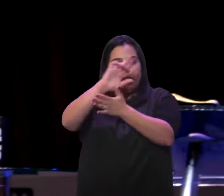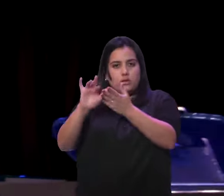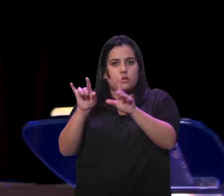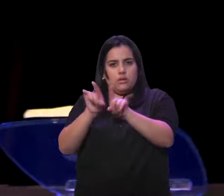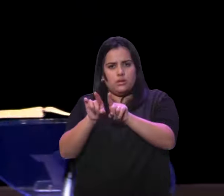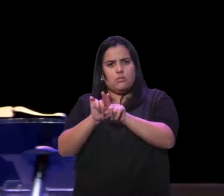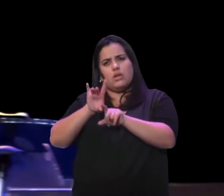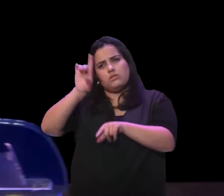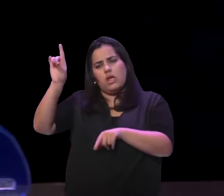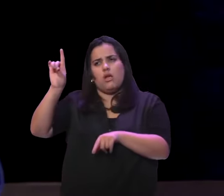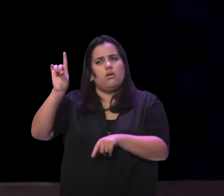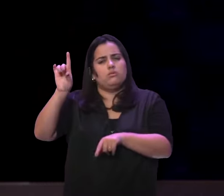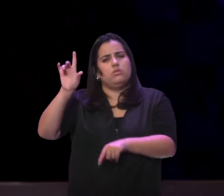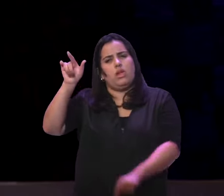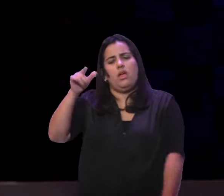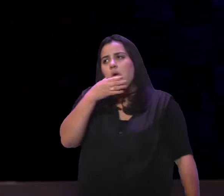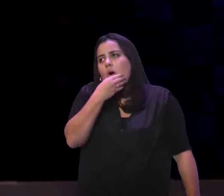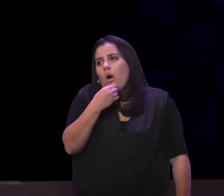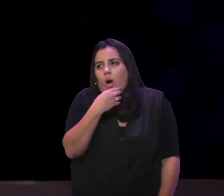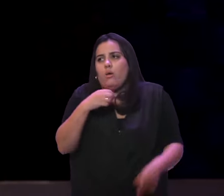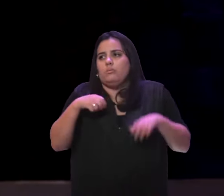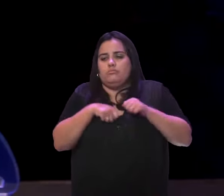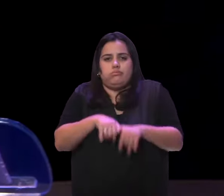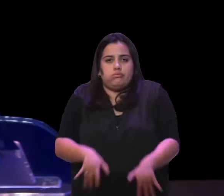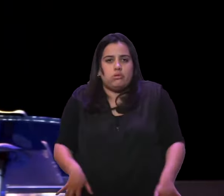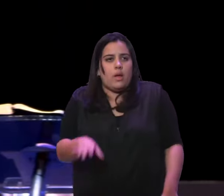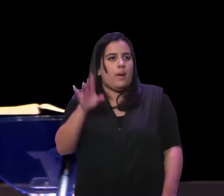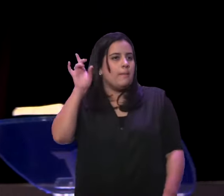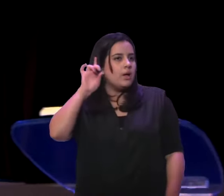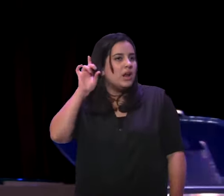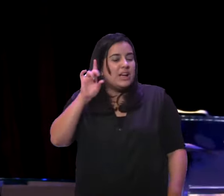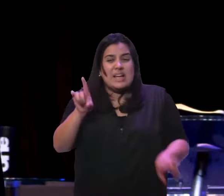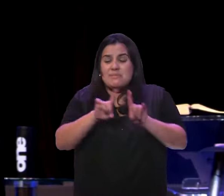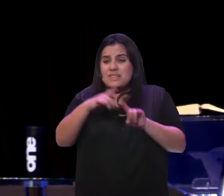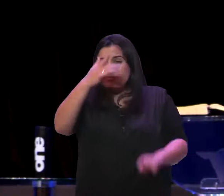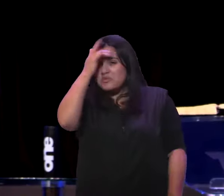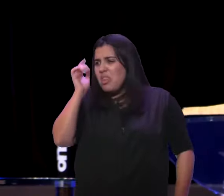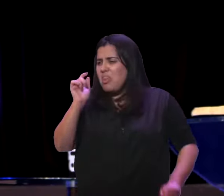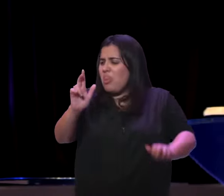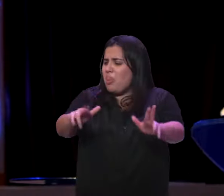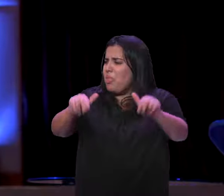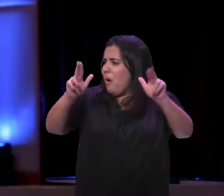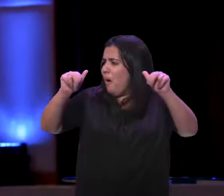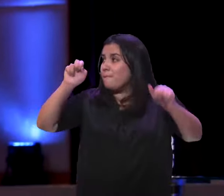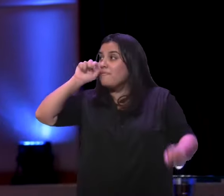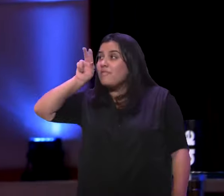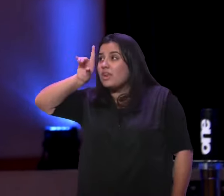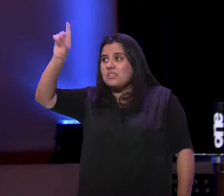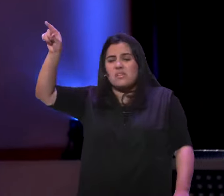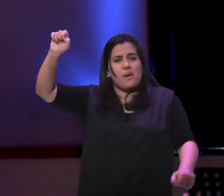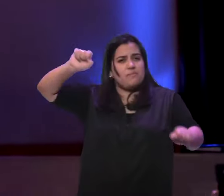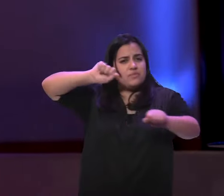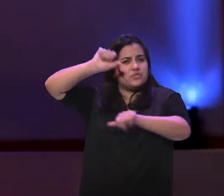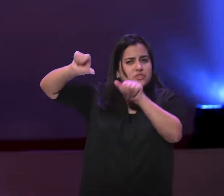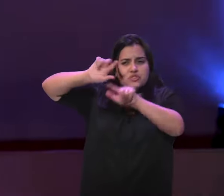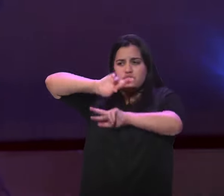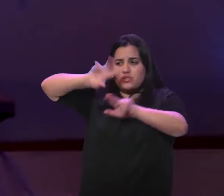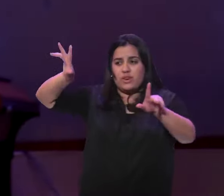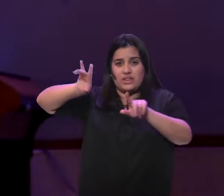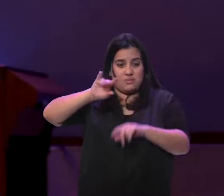vestido de branco ou de outras maneiras, mas ninguém nunca viu a Deus. Ele é totalmente outro, ele é